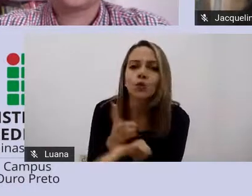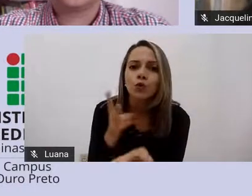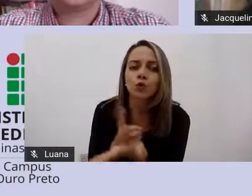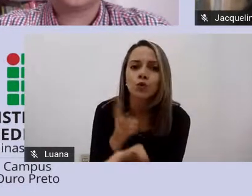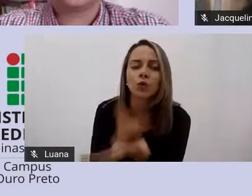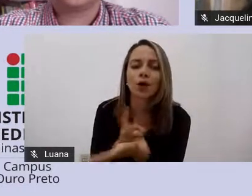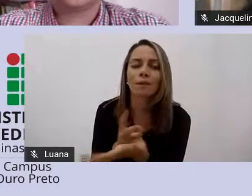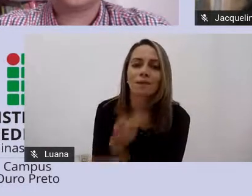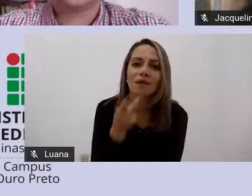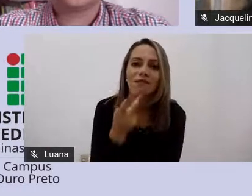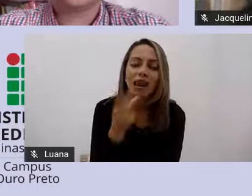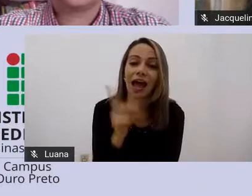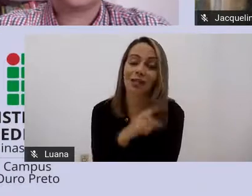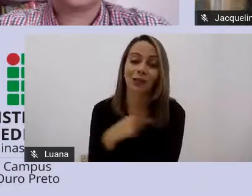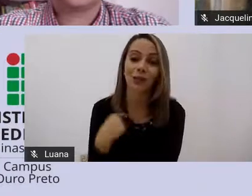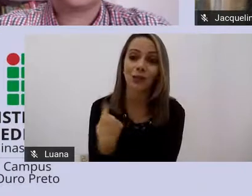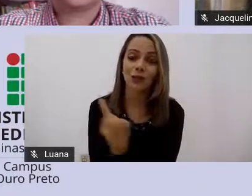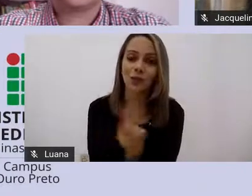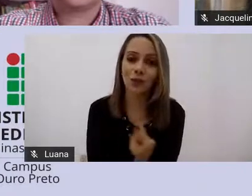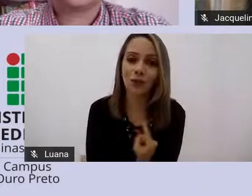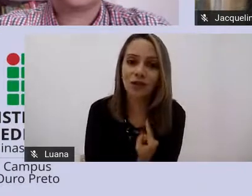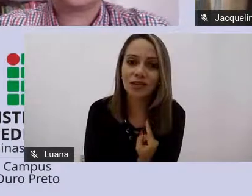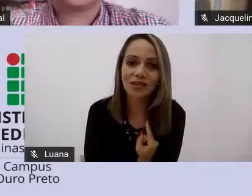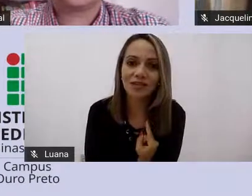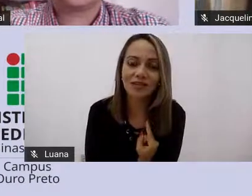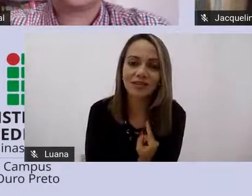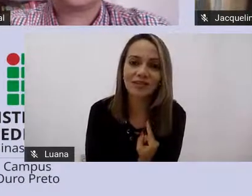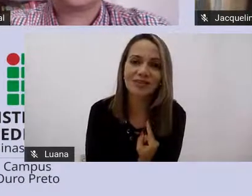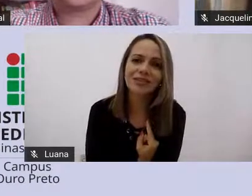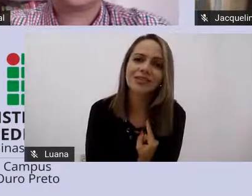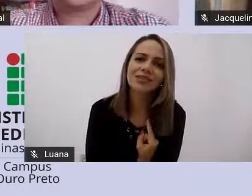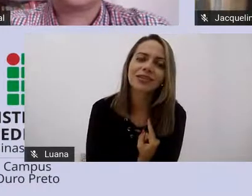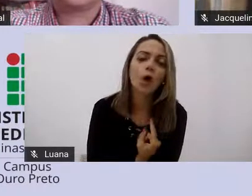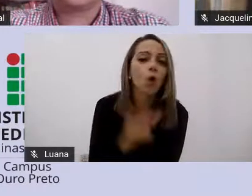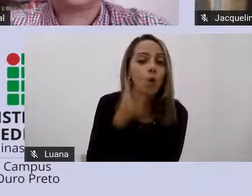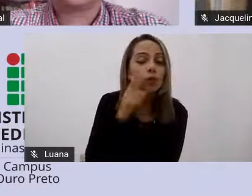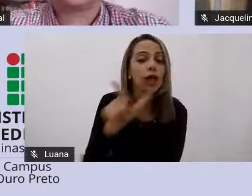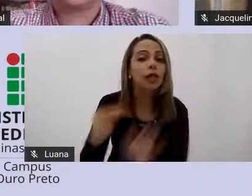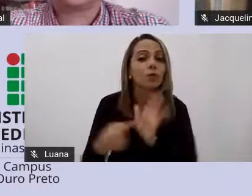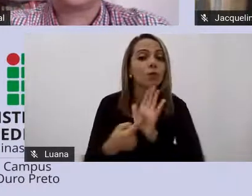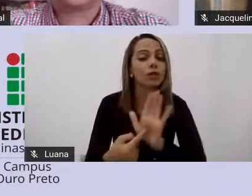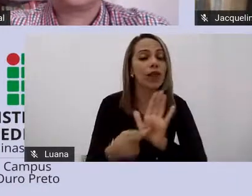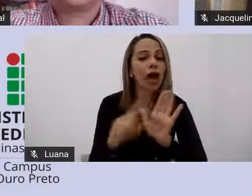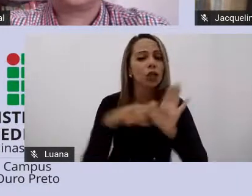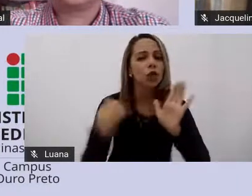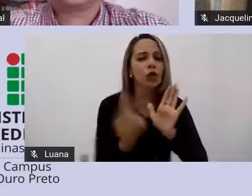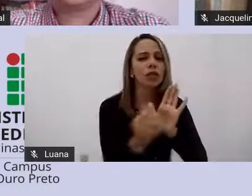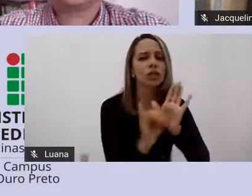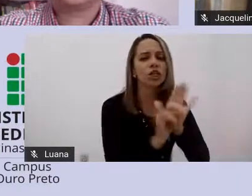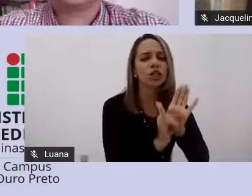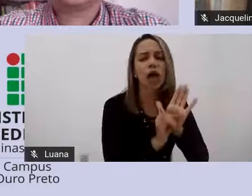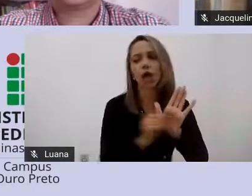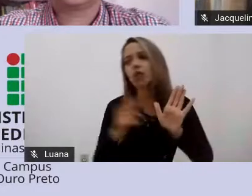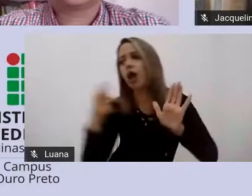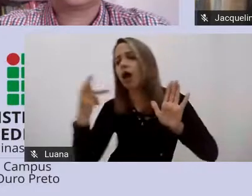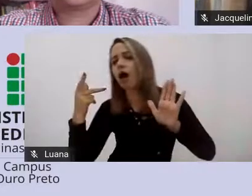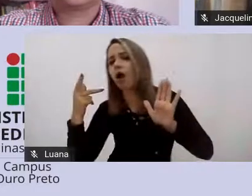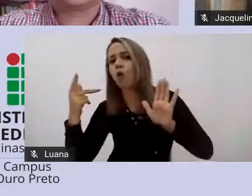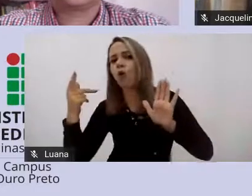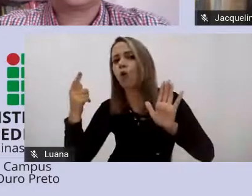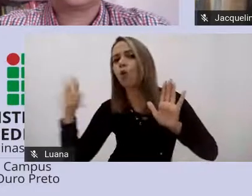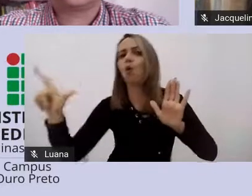somos nós. A comida nos ajuda a dizer o que somos nós e quem é o outro. A comida, a pergunta do André, ela é uma pergunta